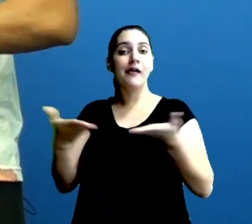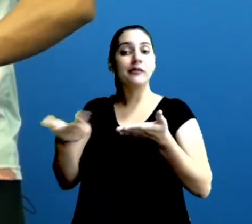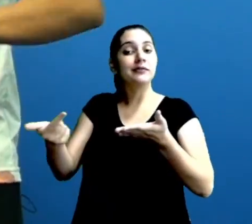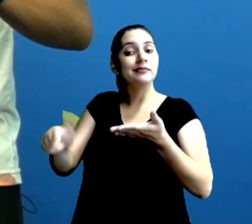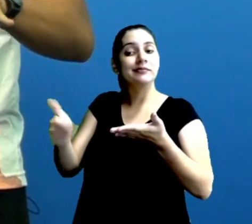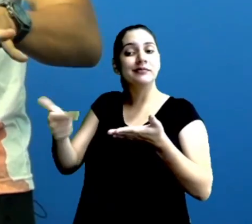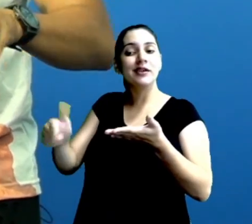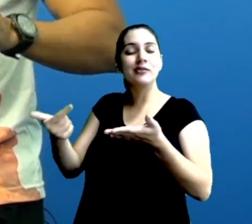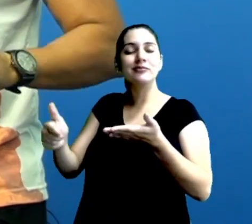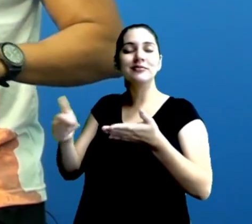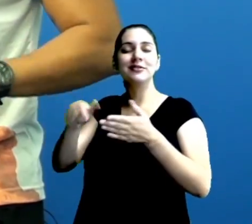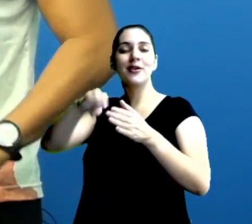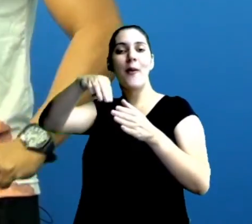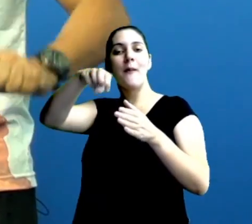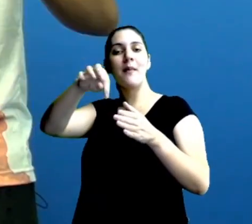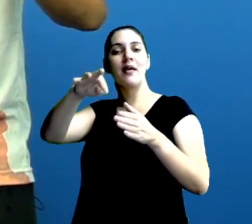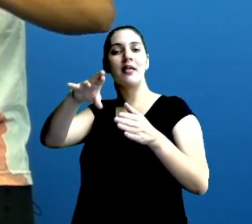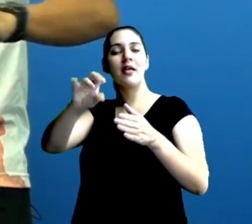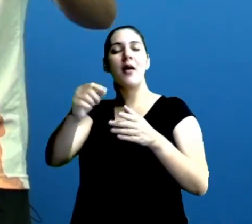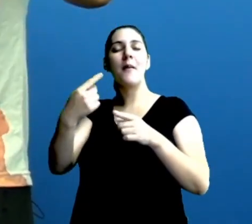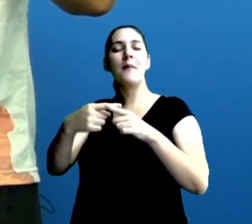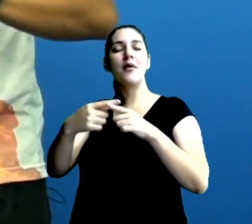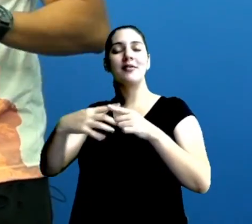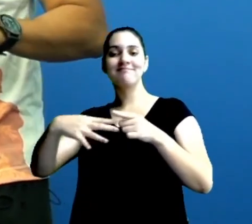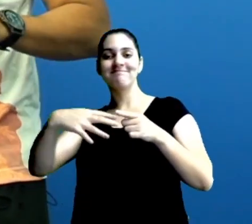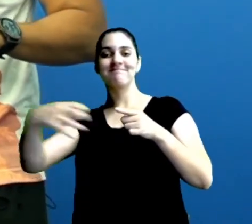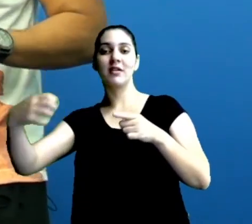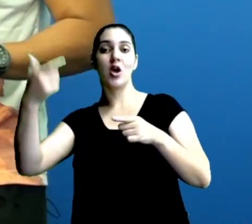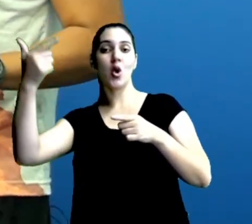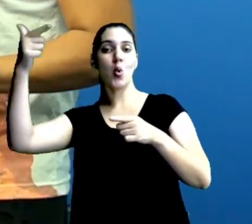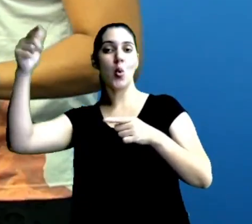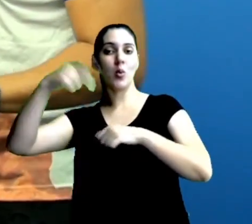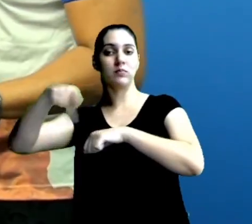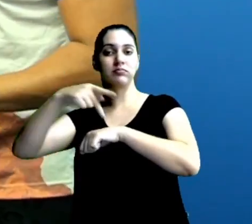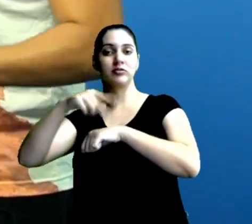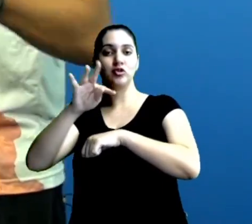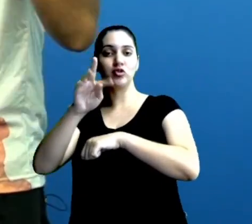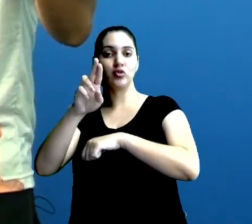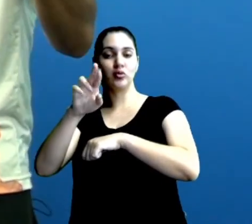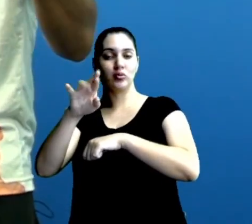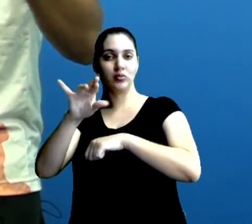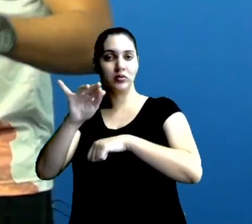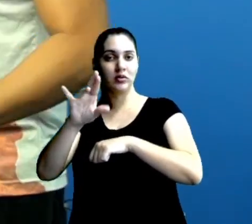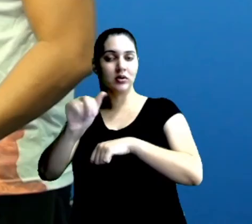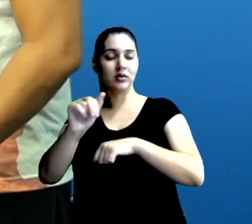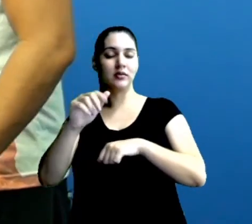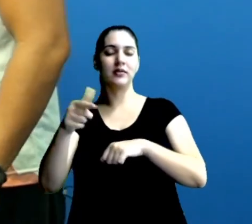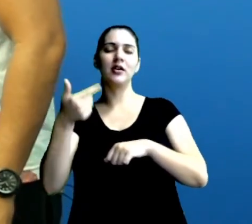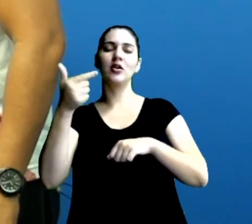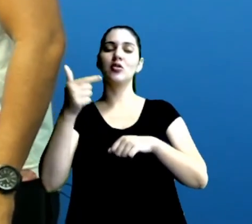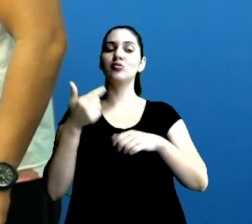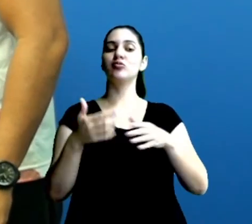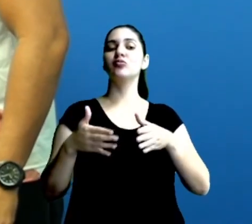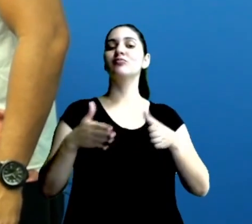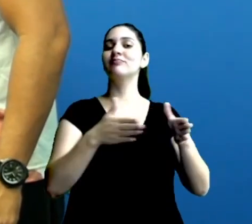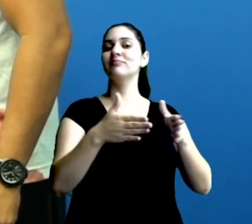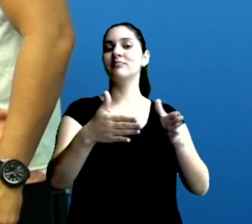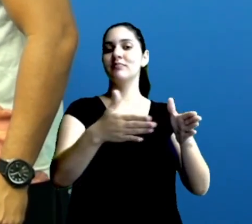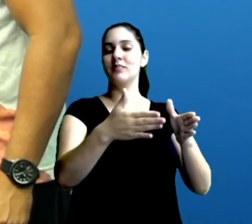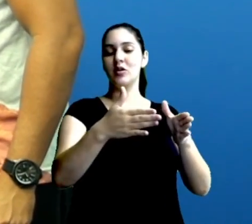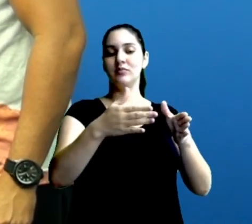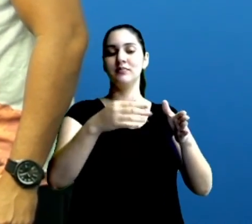Mediterrâneo, que foi tomado pelos turcos, eles teriam que procurar uma nova rota. E a rota mais óbvia seria